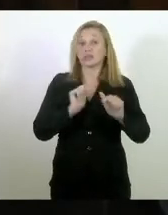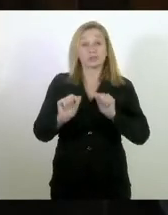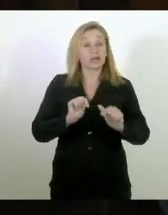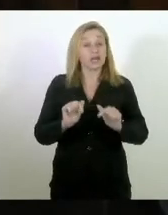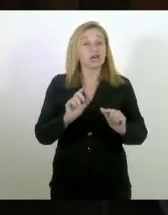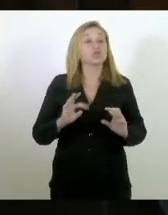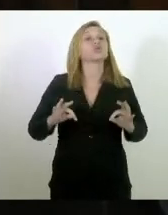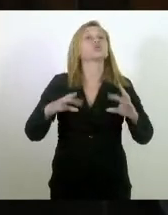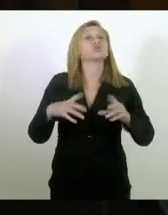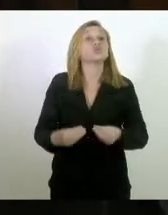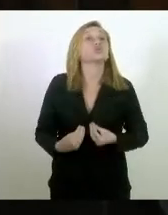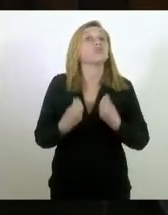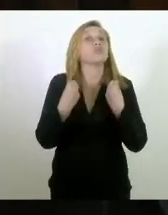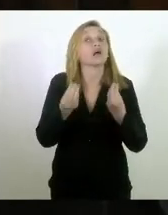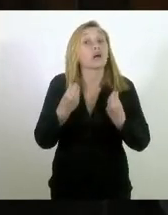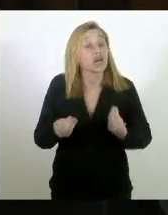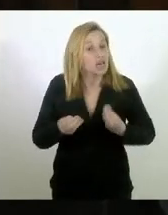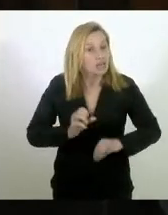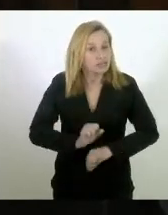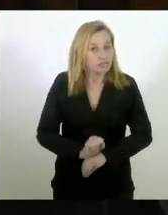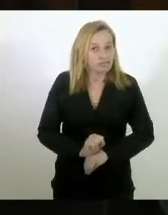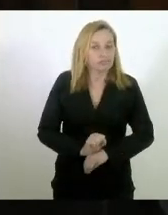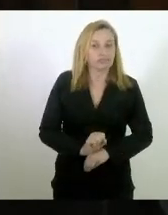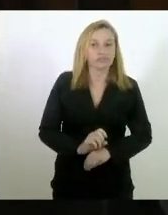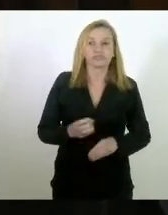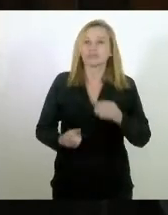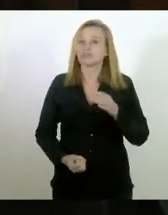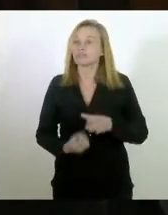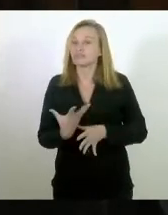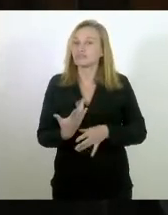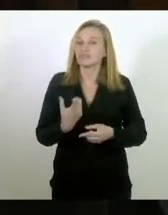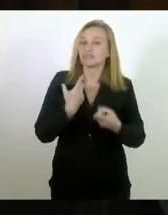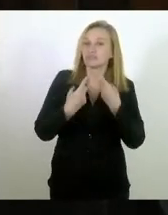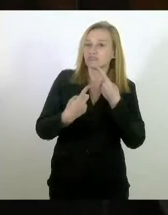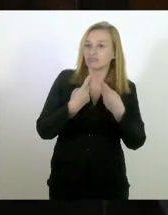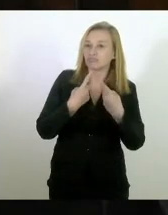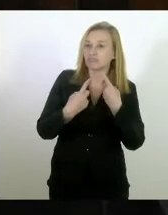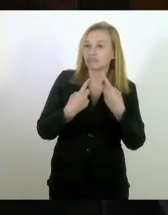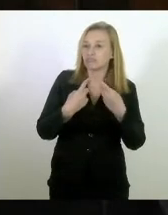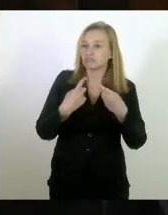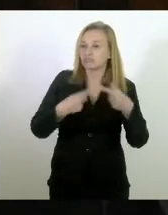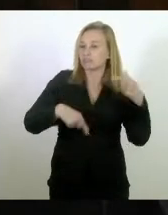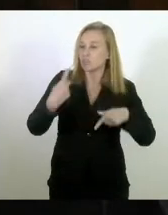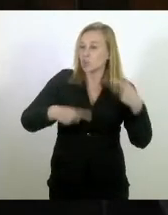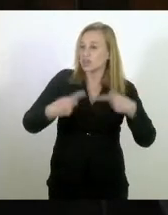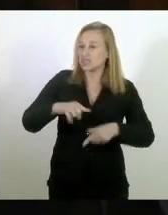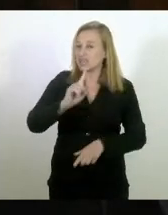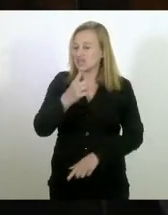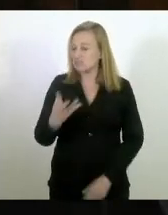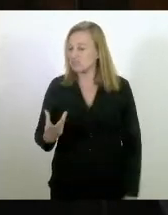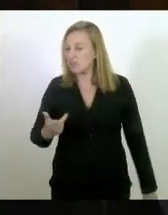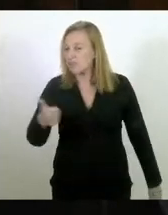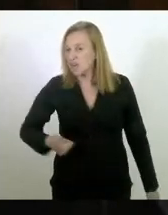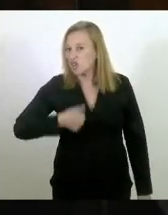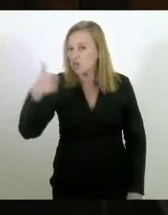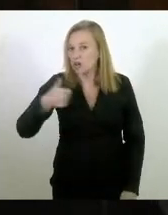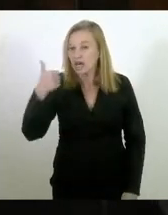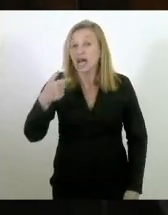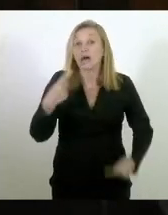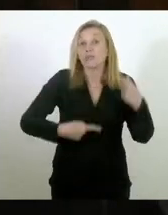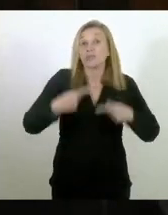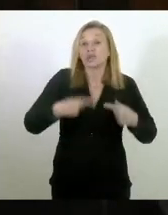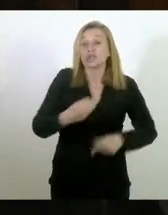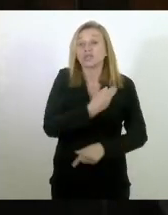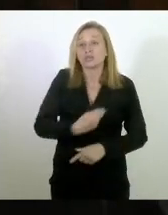isso para fazer política Ah e não para melhorar a política